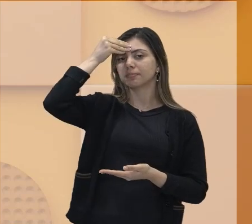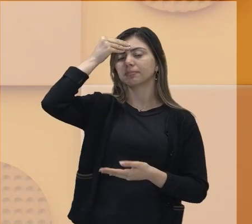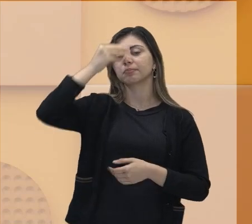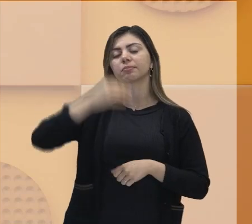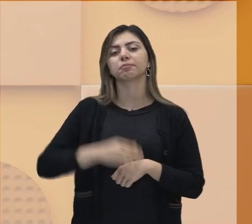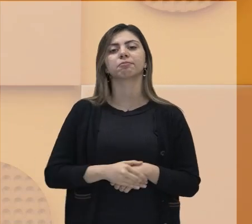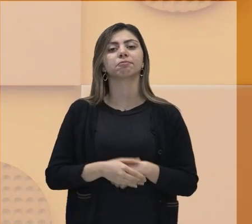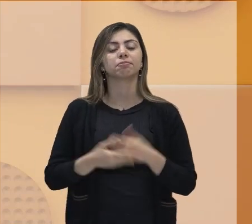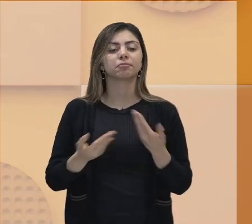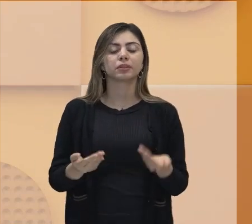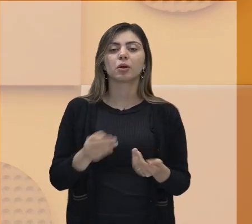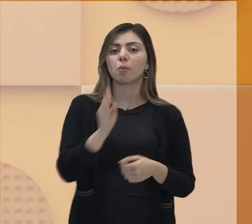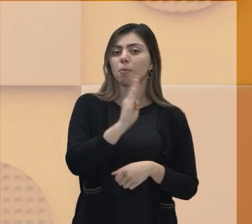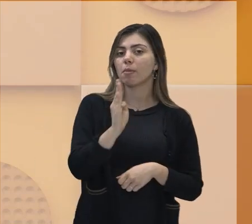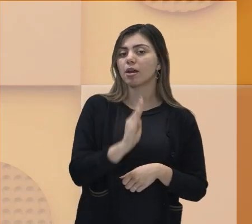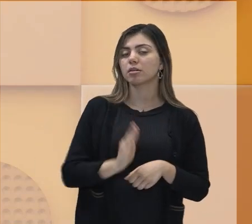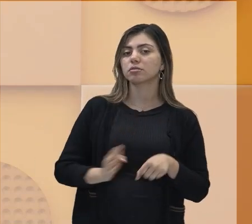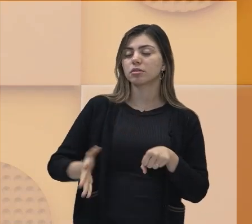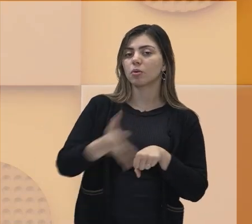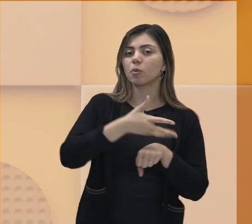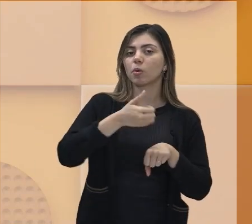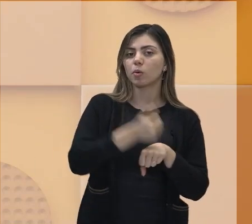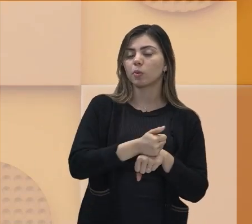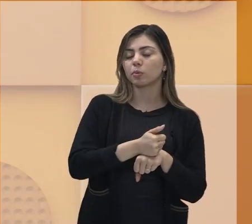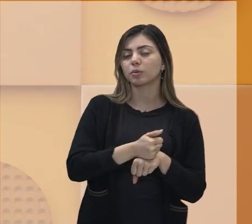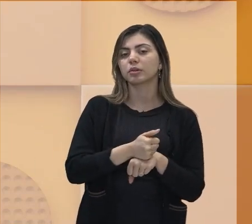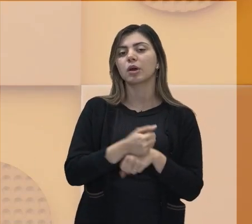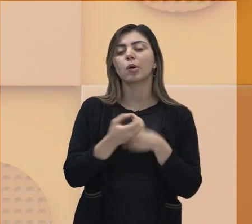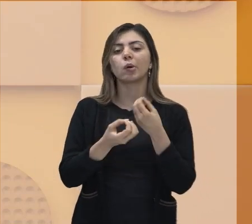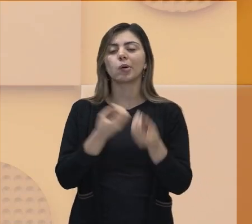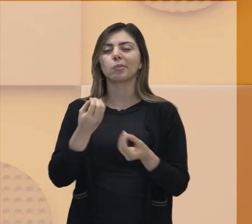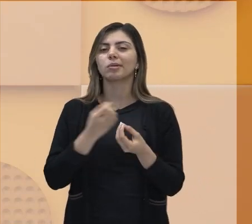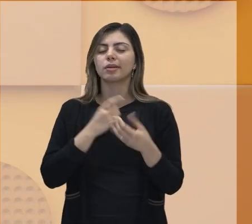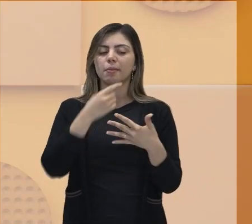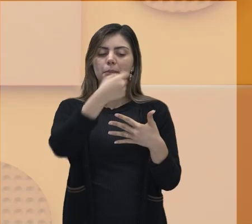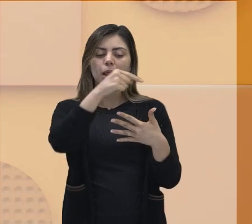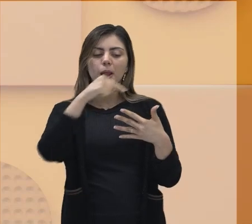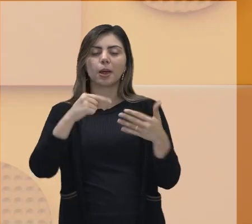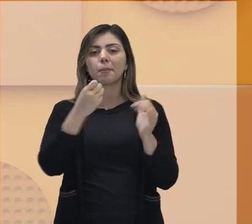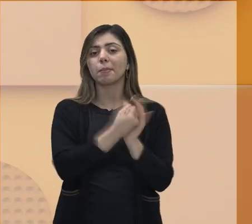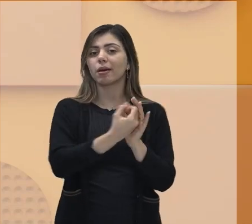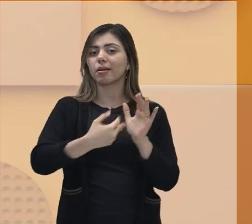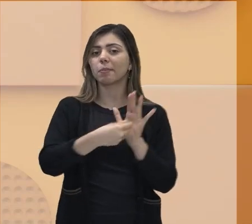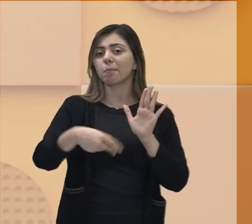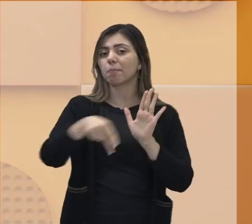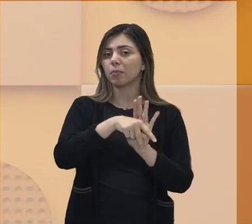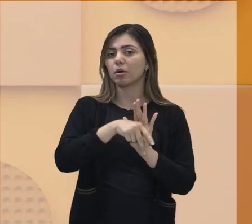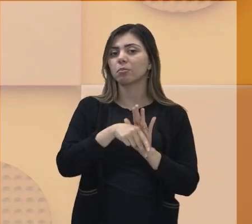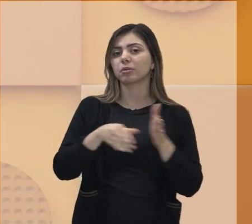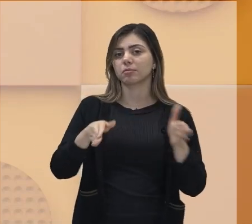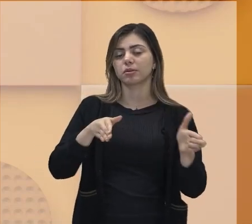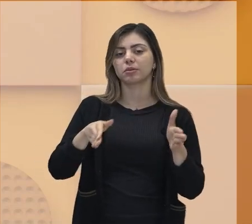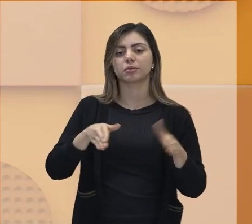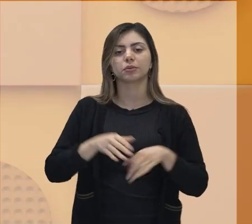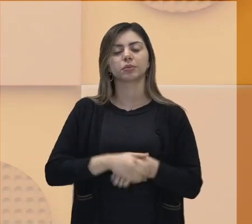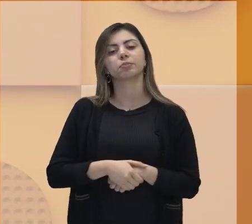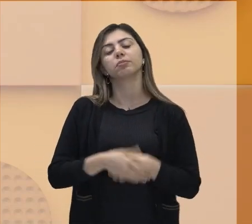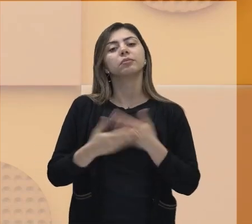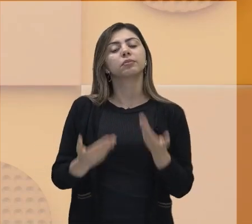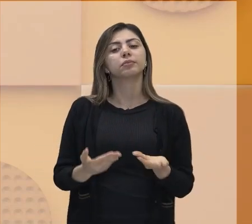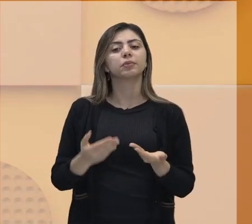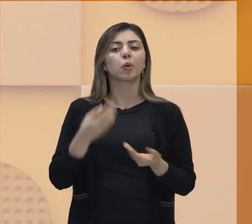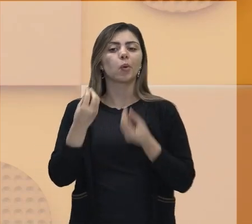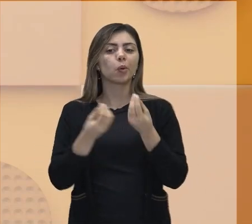esse Brasil colonial, ele vai apresentar características próprias. E uma delas